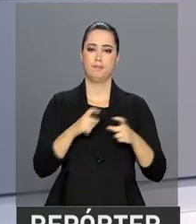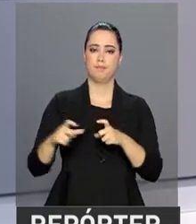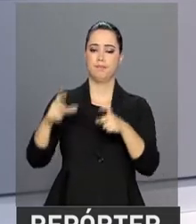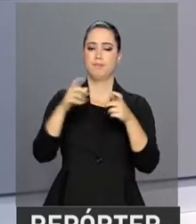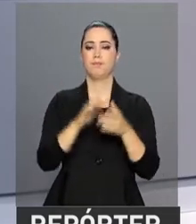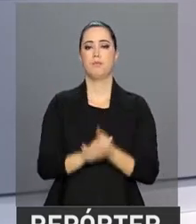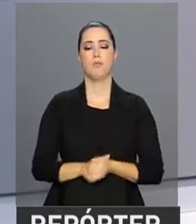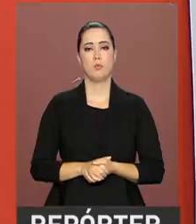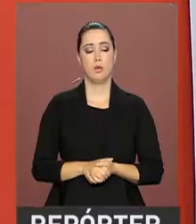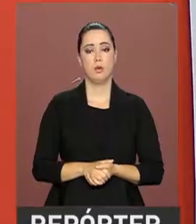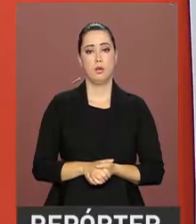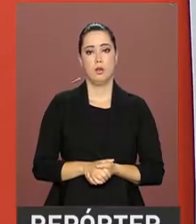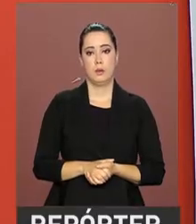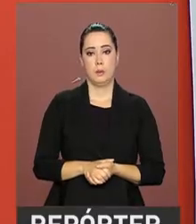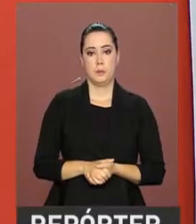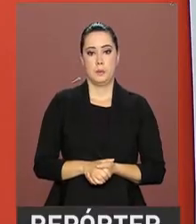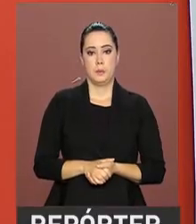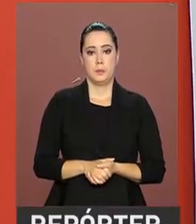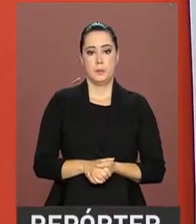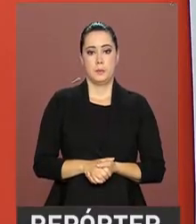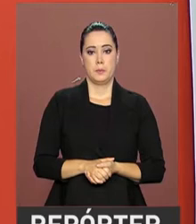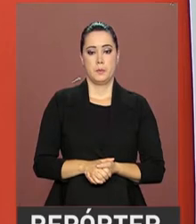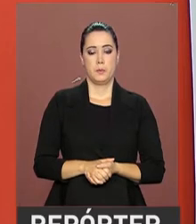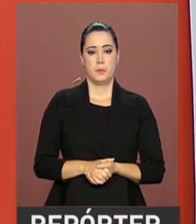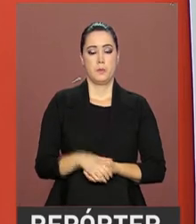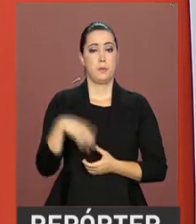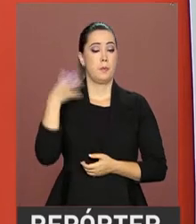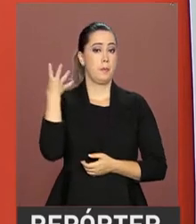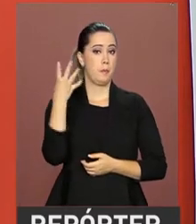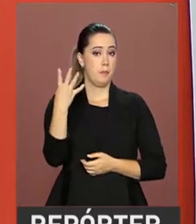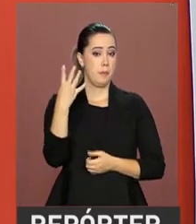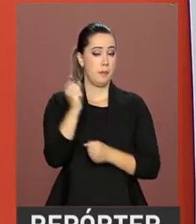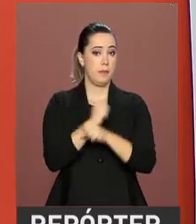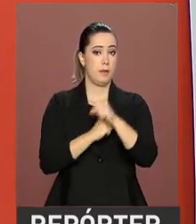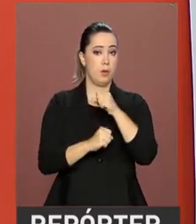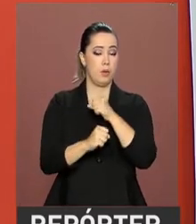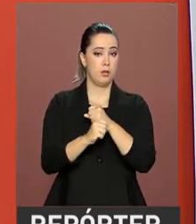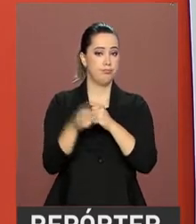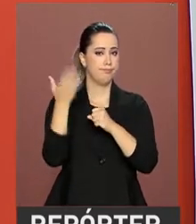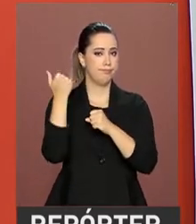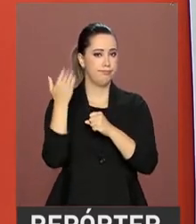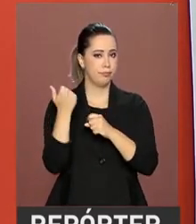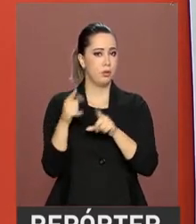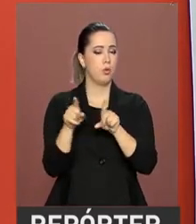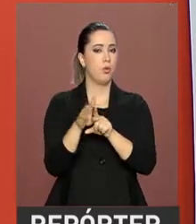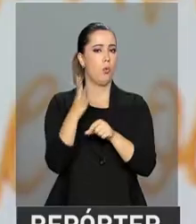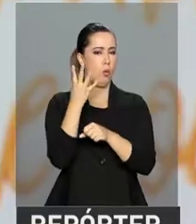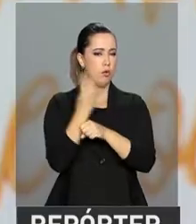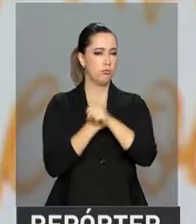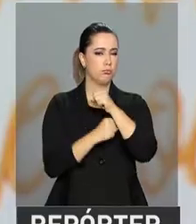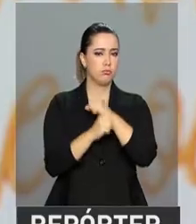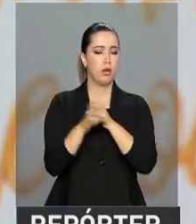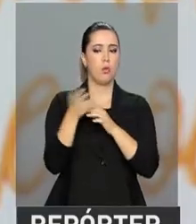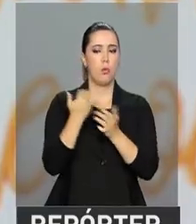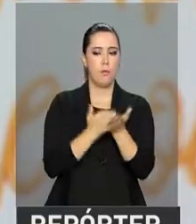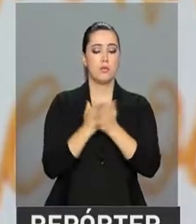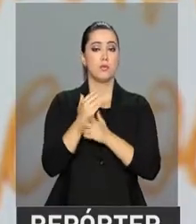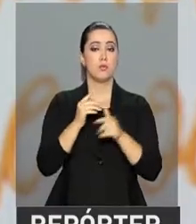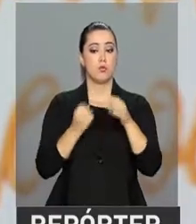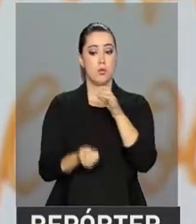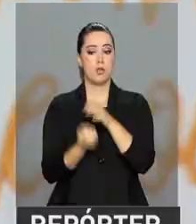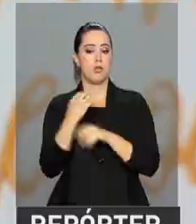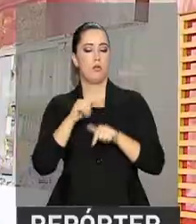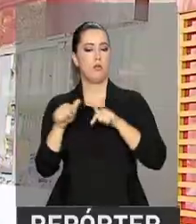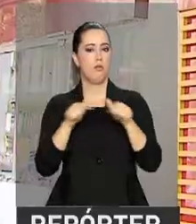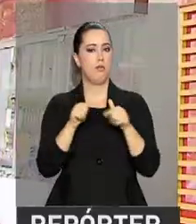região há quatro anos esse empresário começou junto com outros sócios uma trajetória de